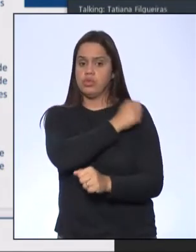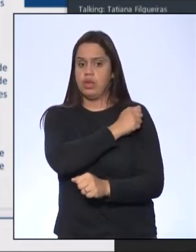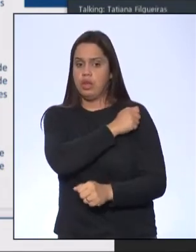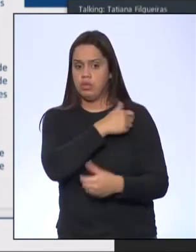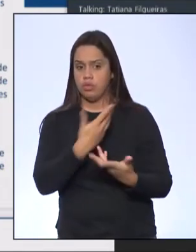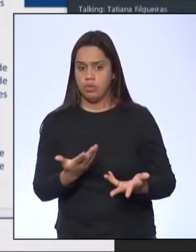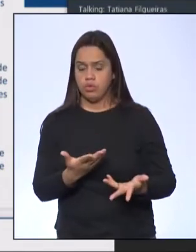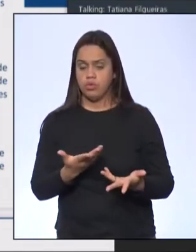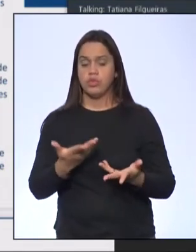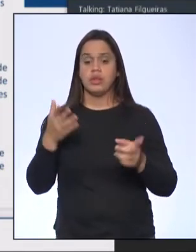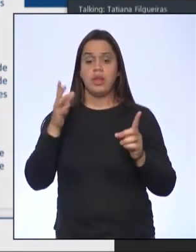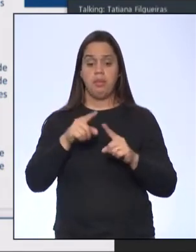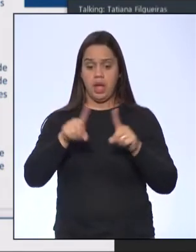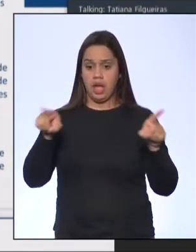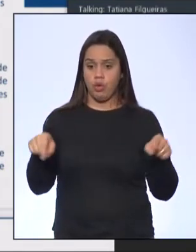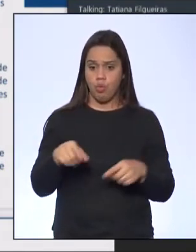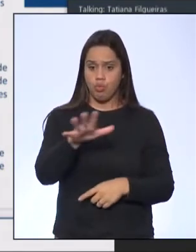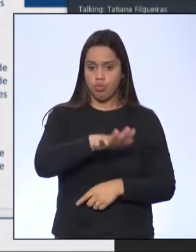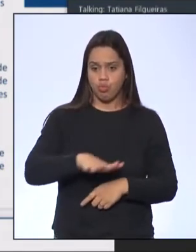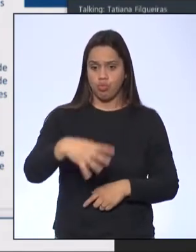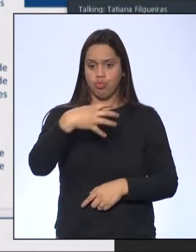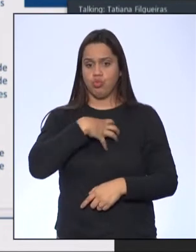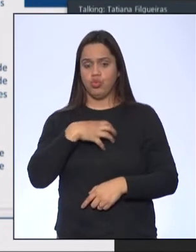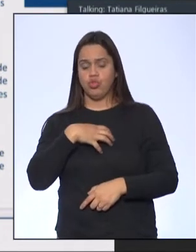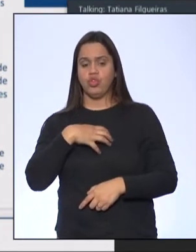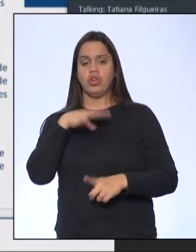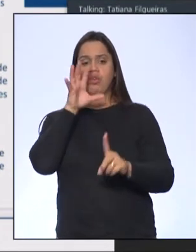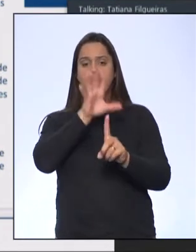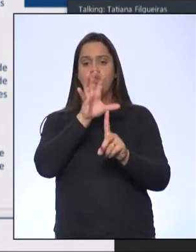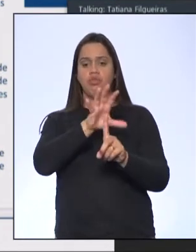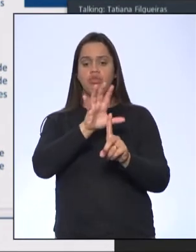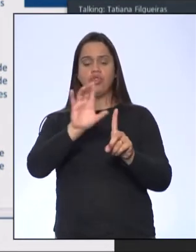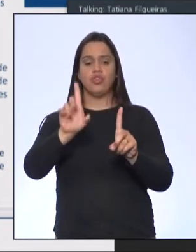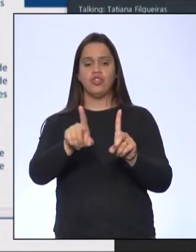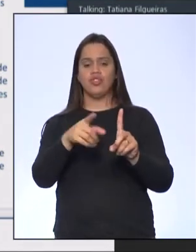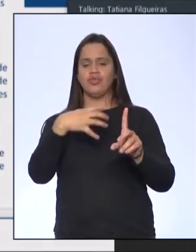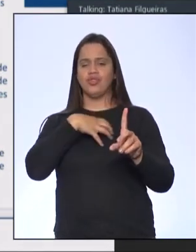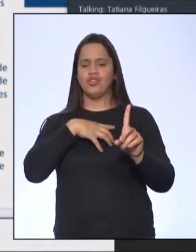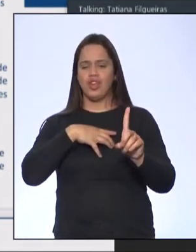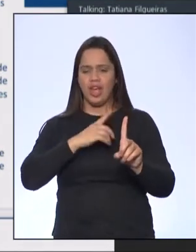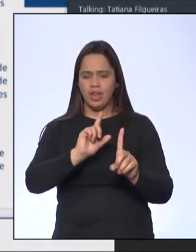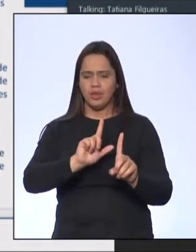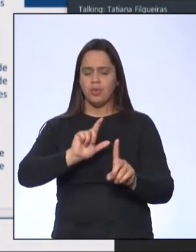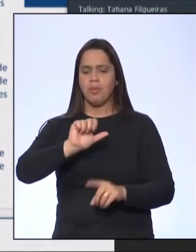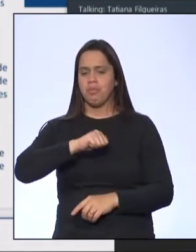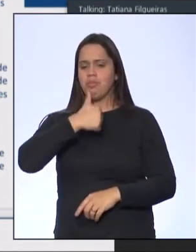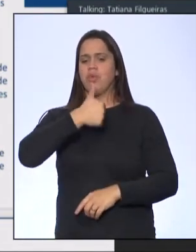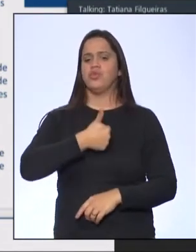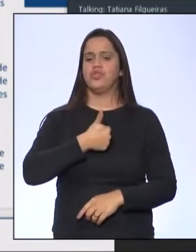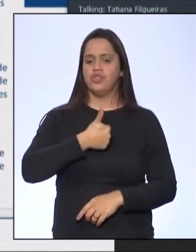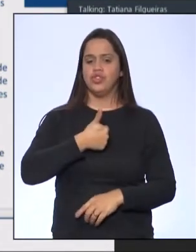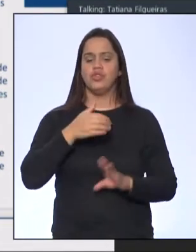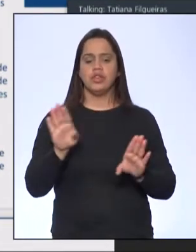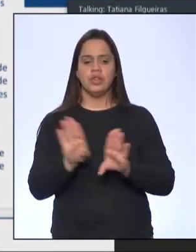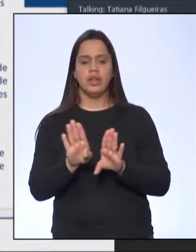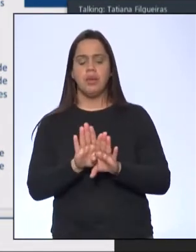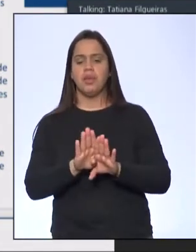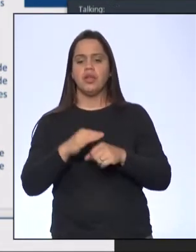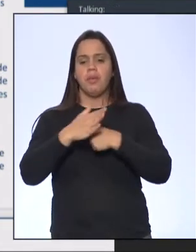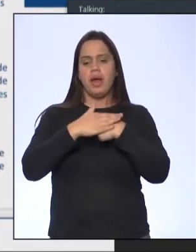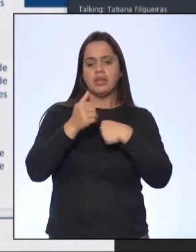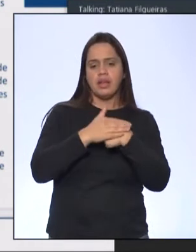eles influenciam o clima de sala de aula de uma forma positiva, eles são mais afetuosos e